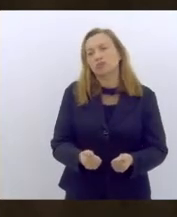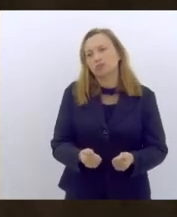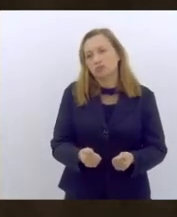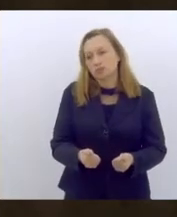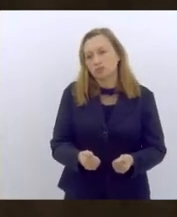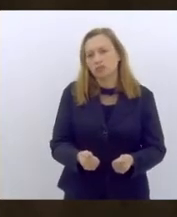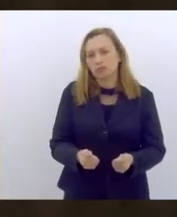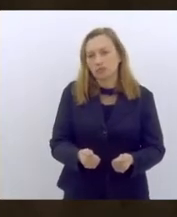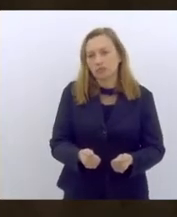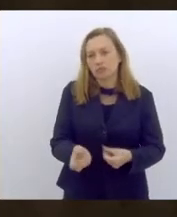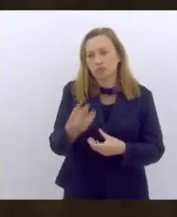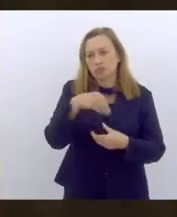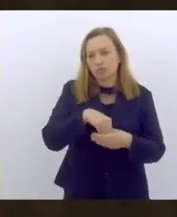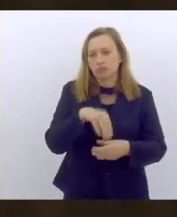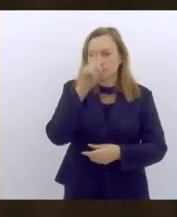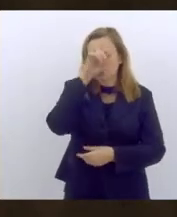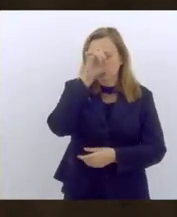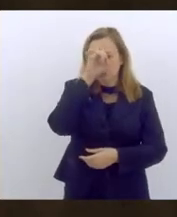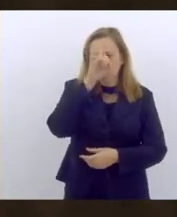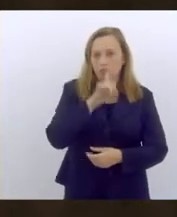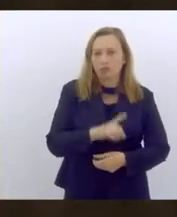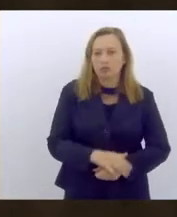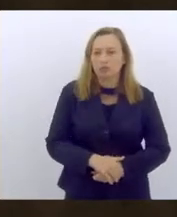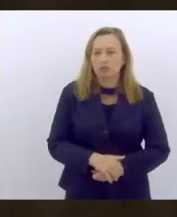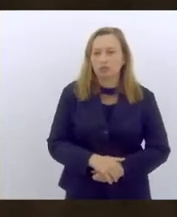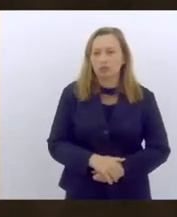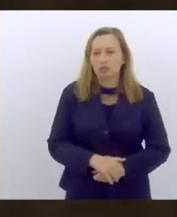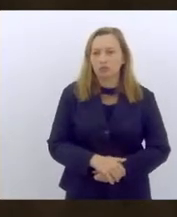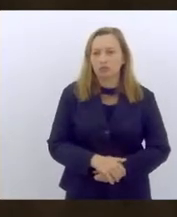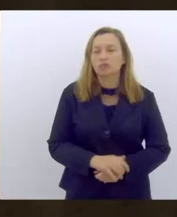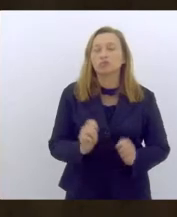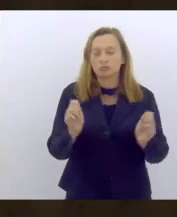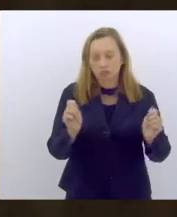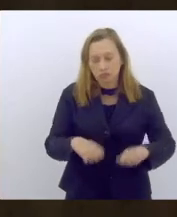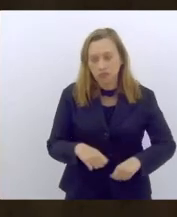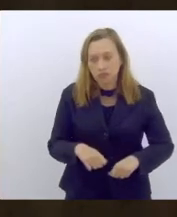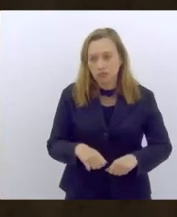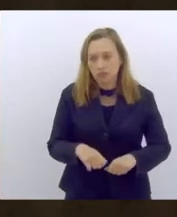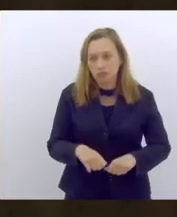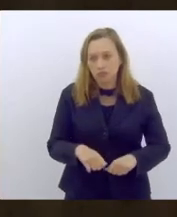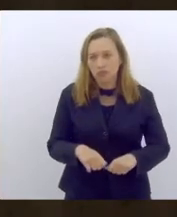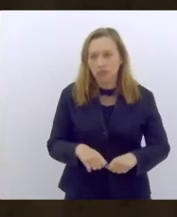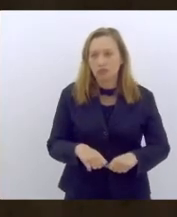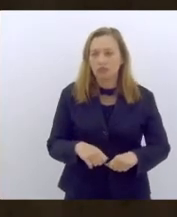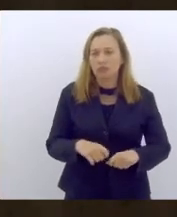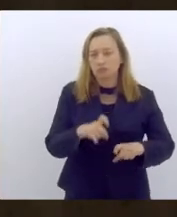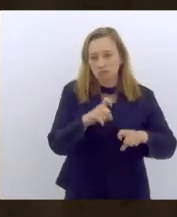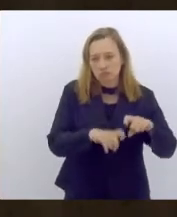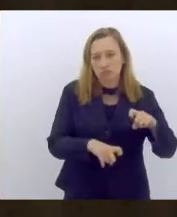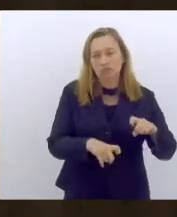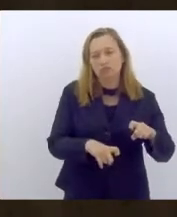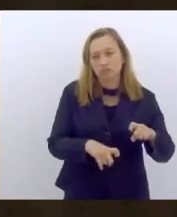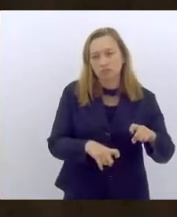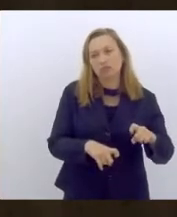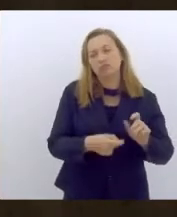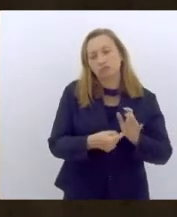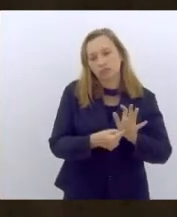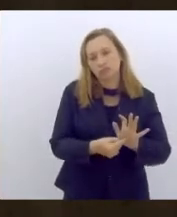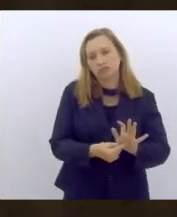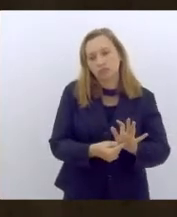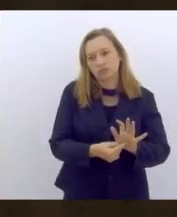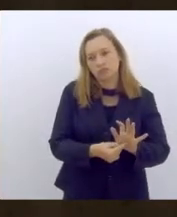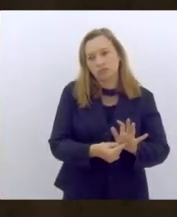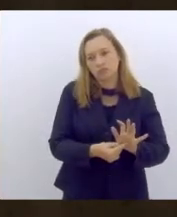vulnerabilidade dentro dos hospitais tem aí a possibilidade de serem estupradas como apontou